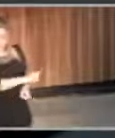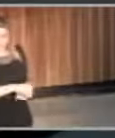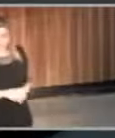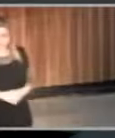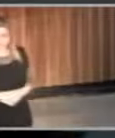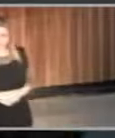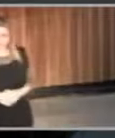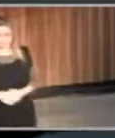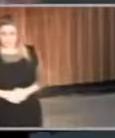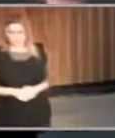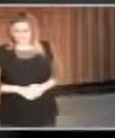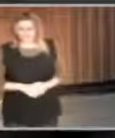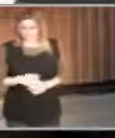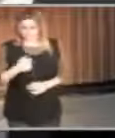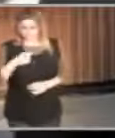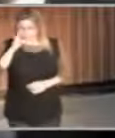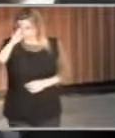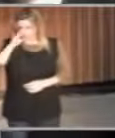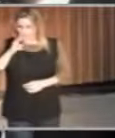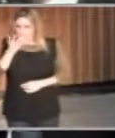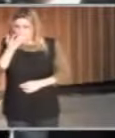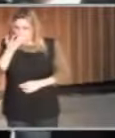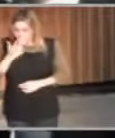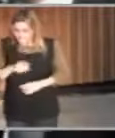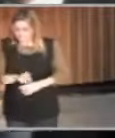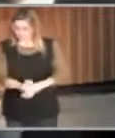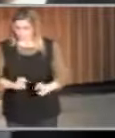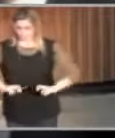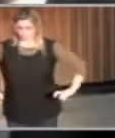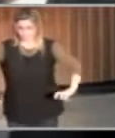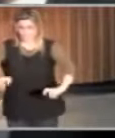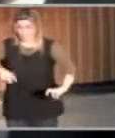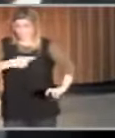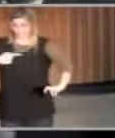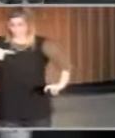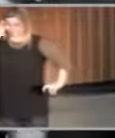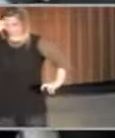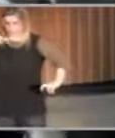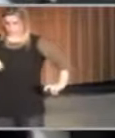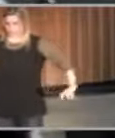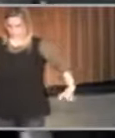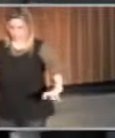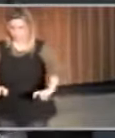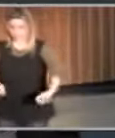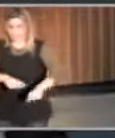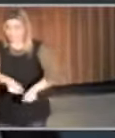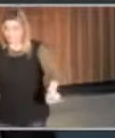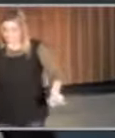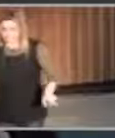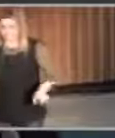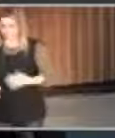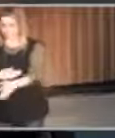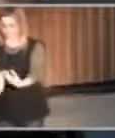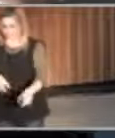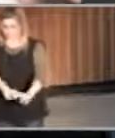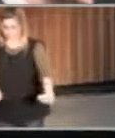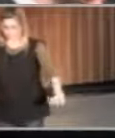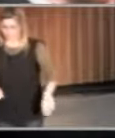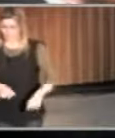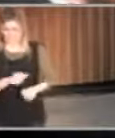lembro que os meninos ficaram sentados na minha frente e estavam esperando a bronca não é e